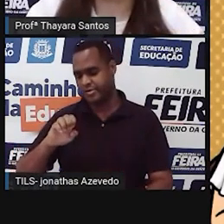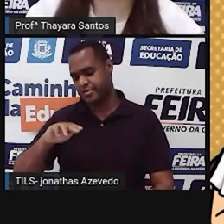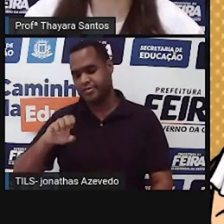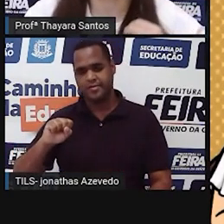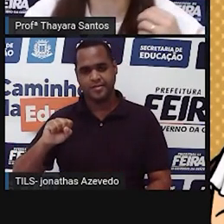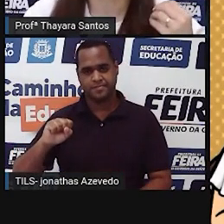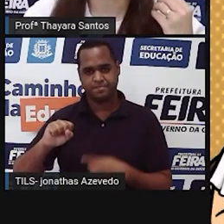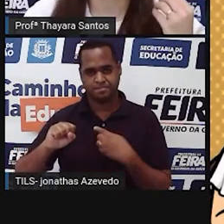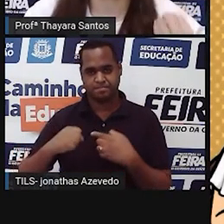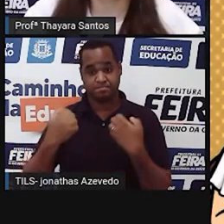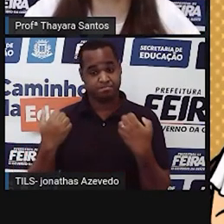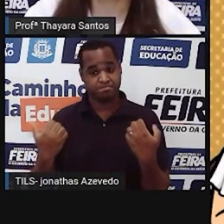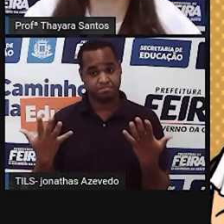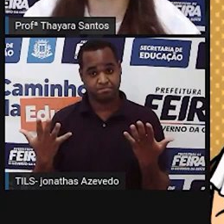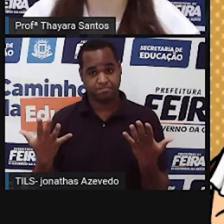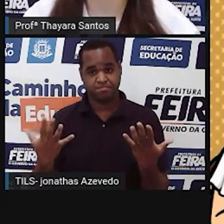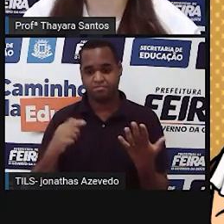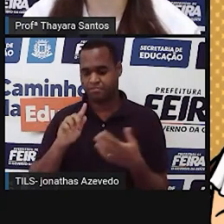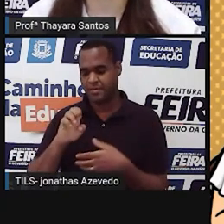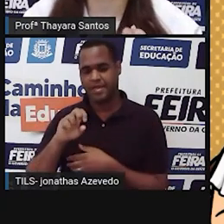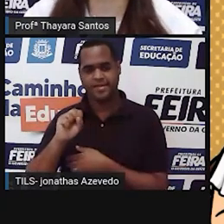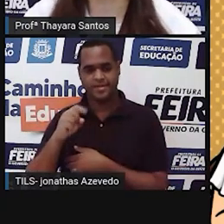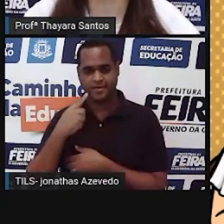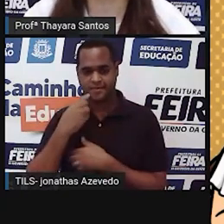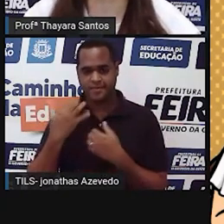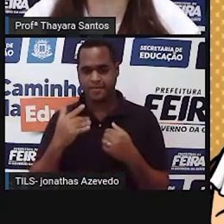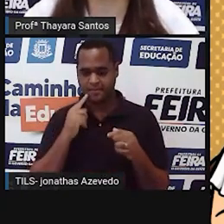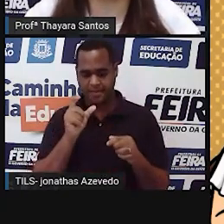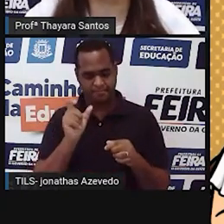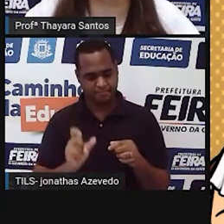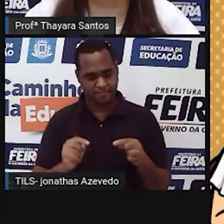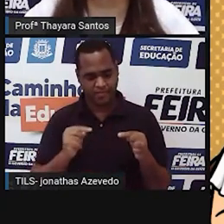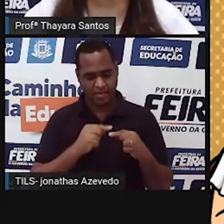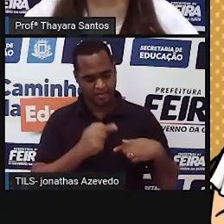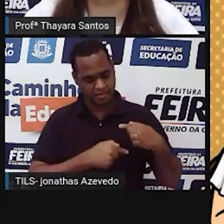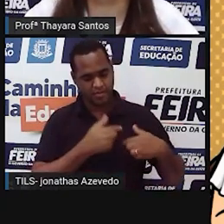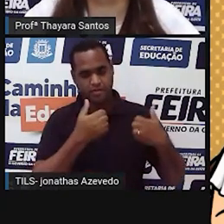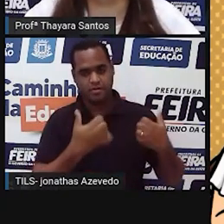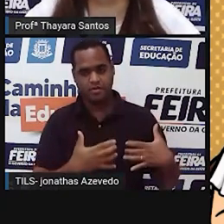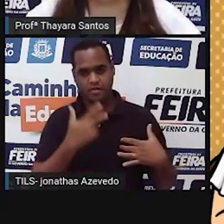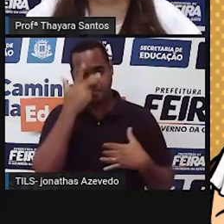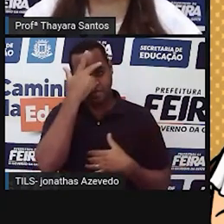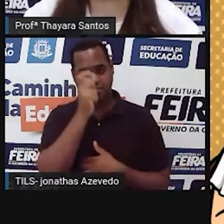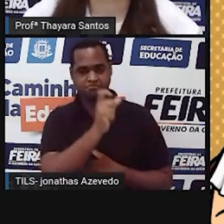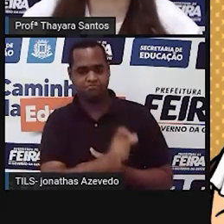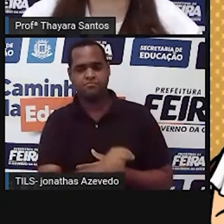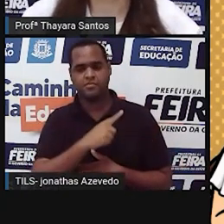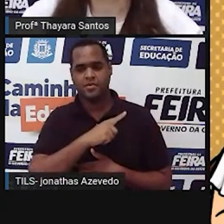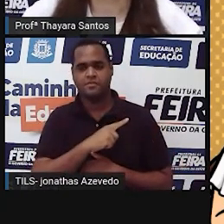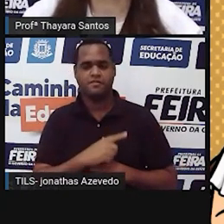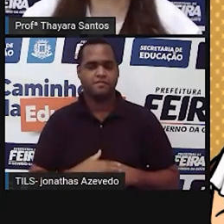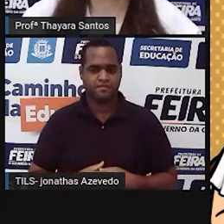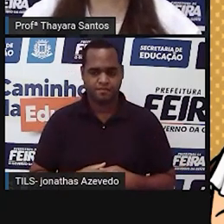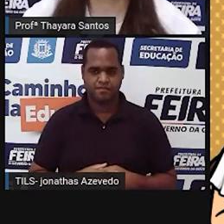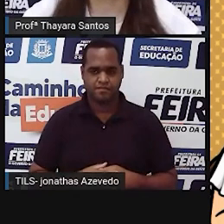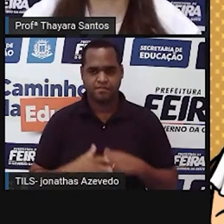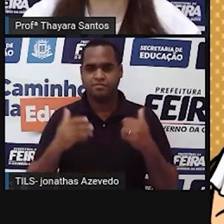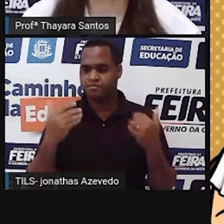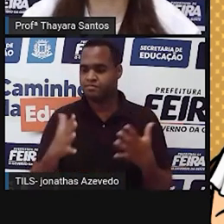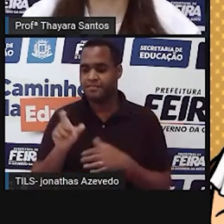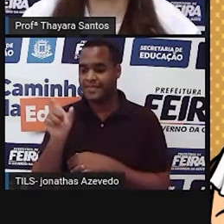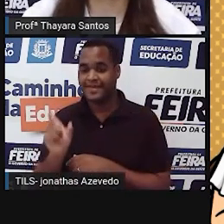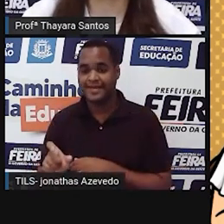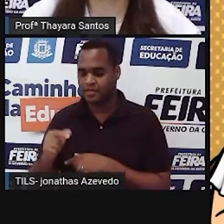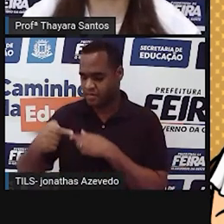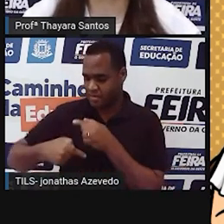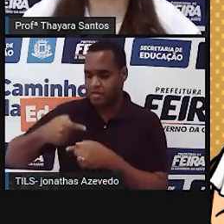gene. Então, genótipo diz respeito às características genéticas daquele indivíduo. E essas